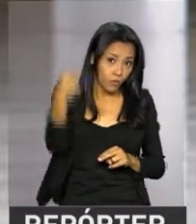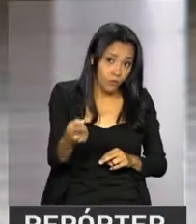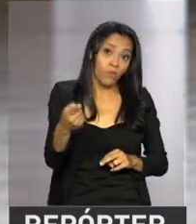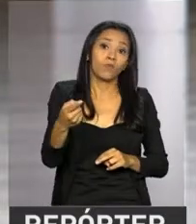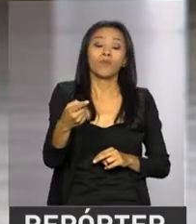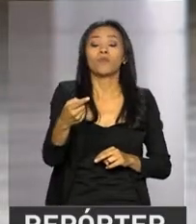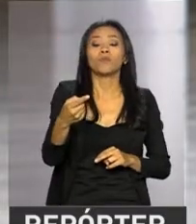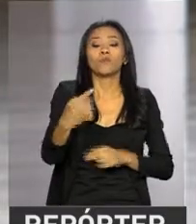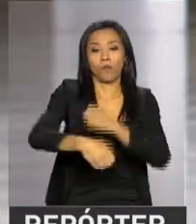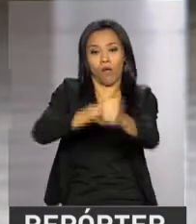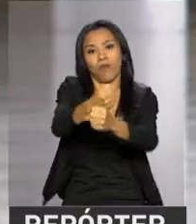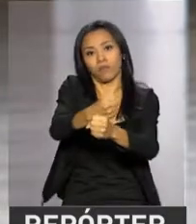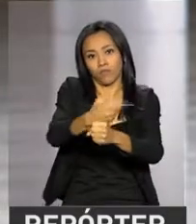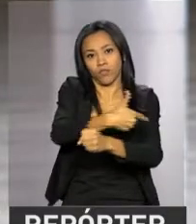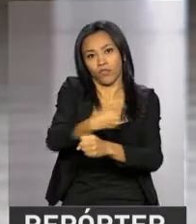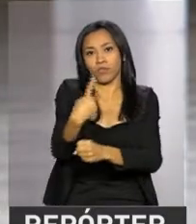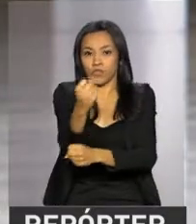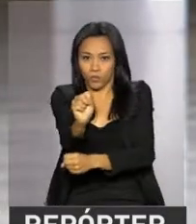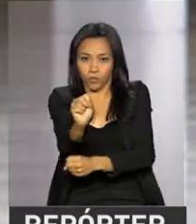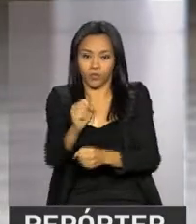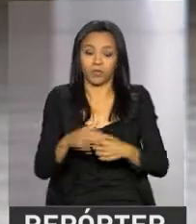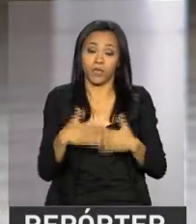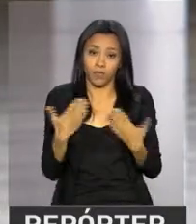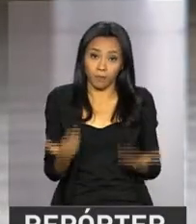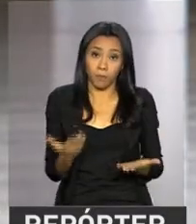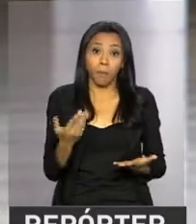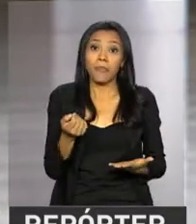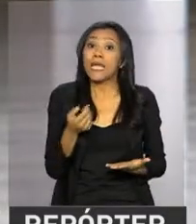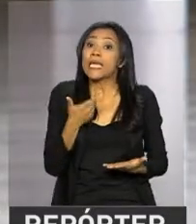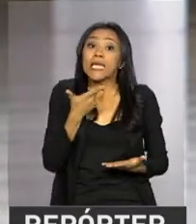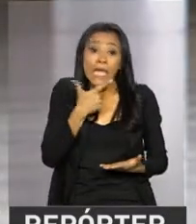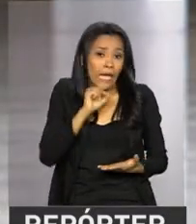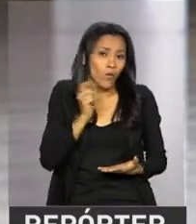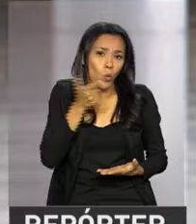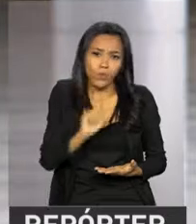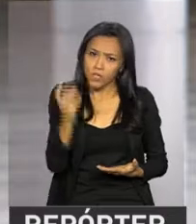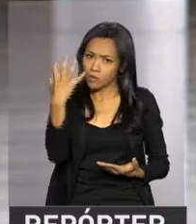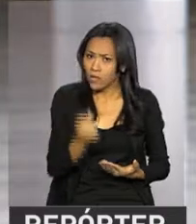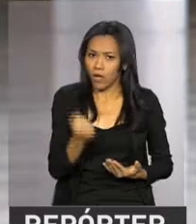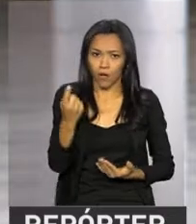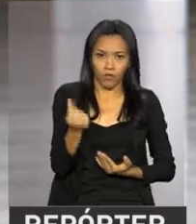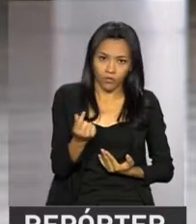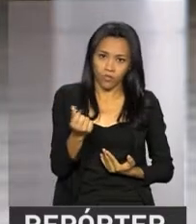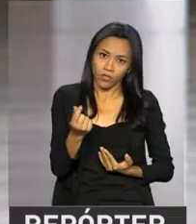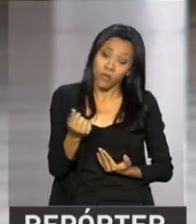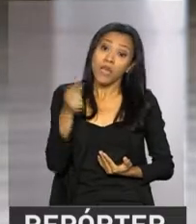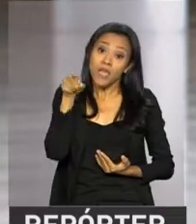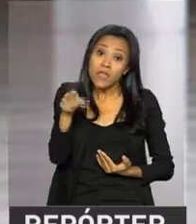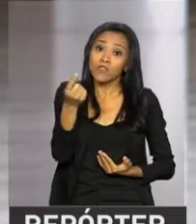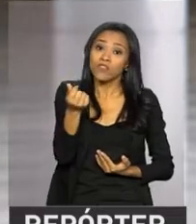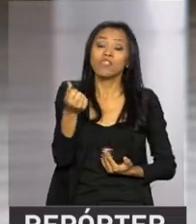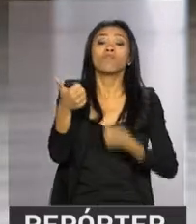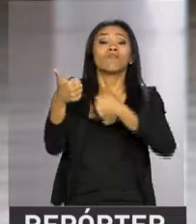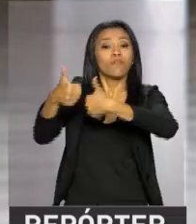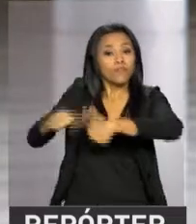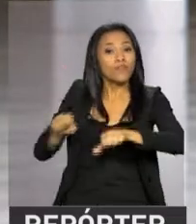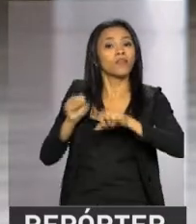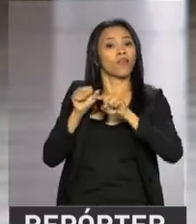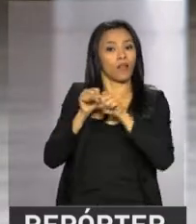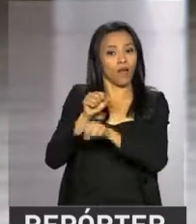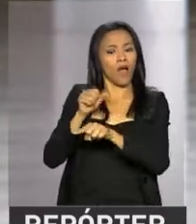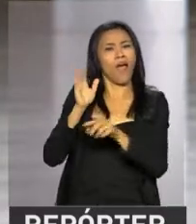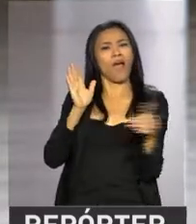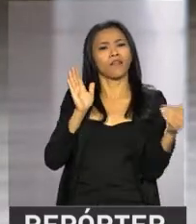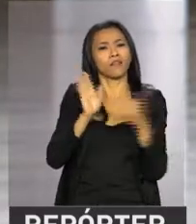2010 18 bom em qualquer situação que não consegui pegar o dinheiro o recurso vai ficar disponível até